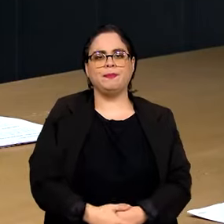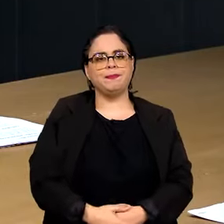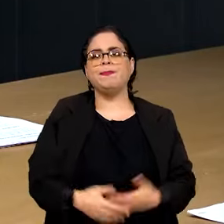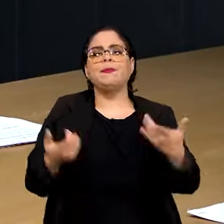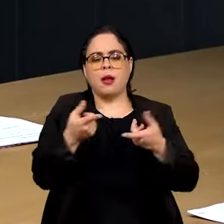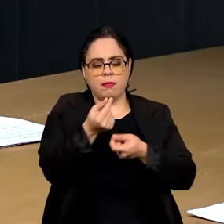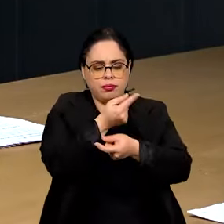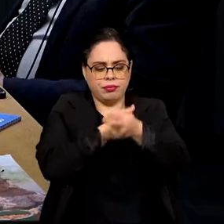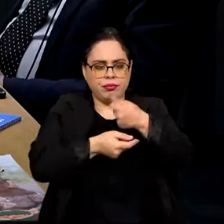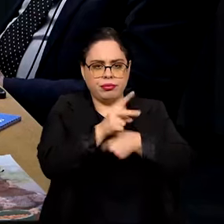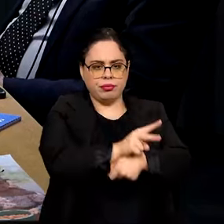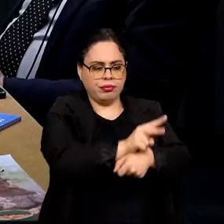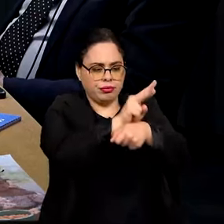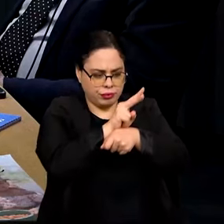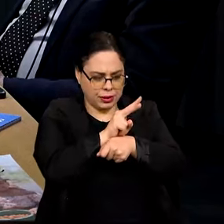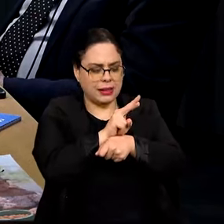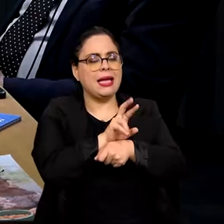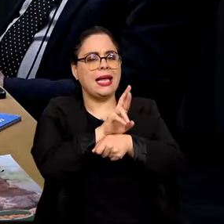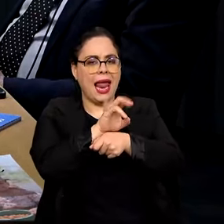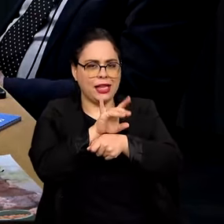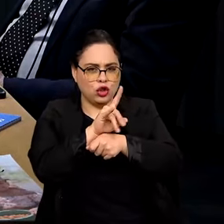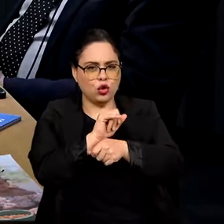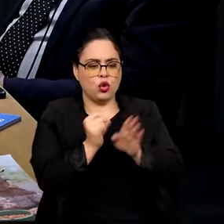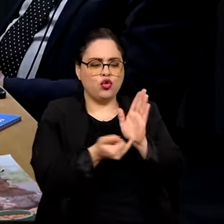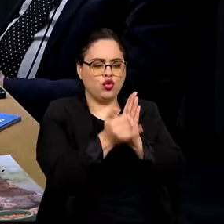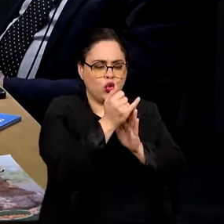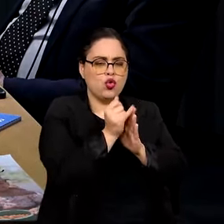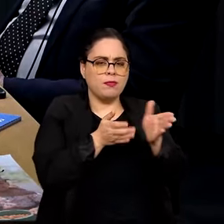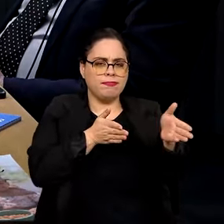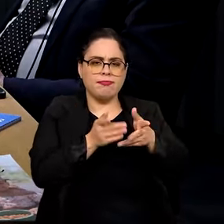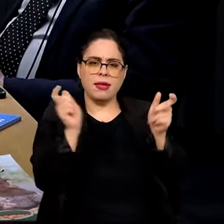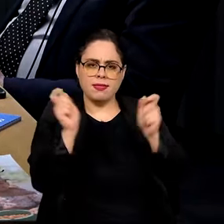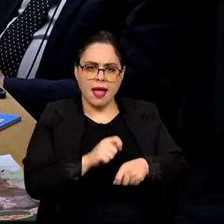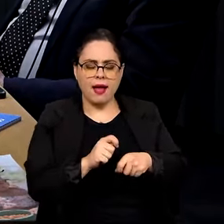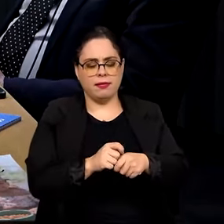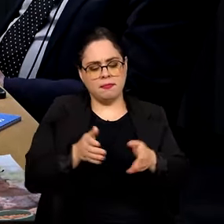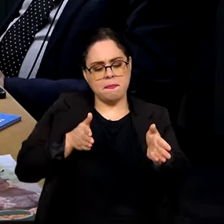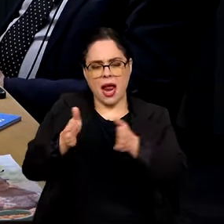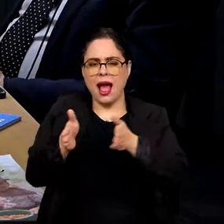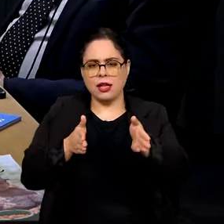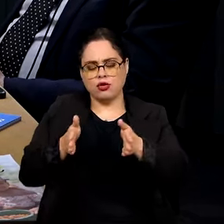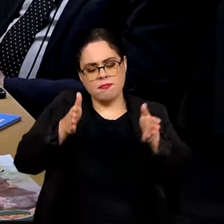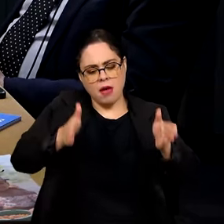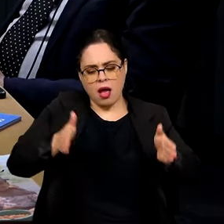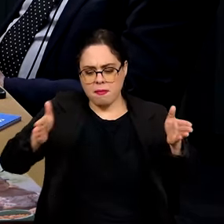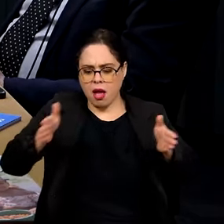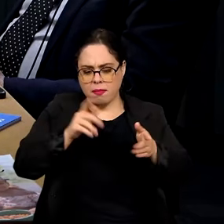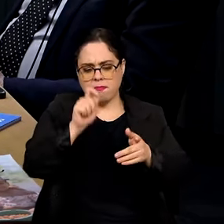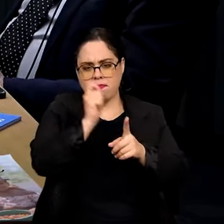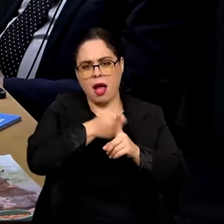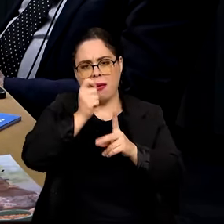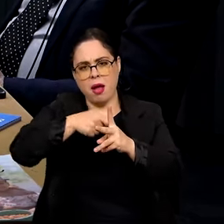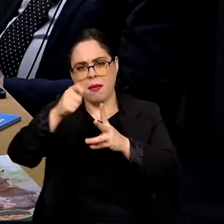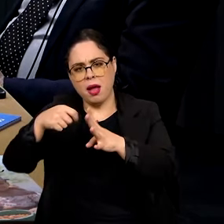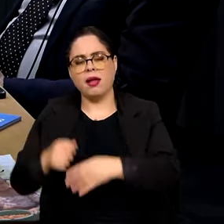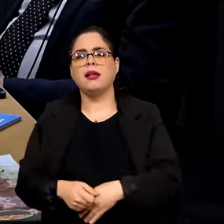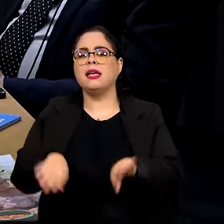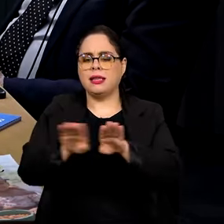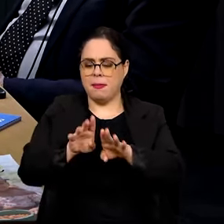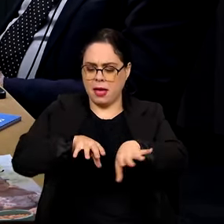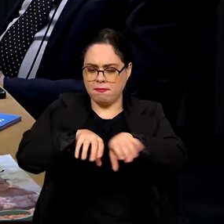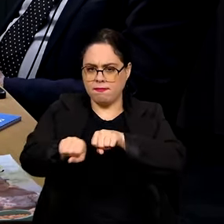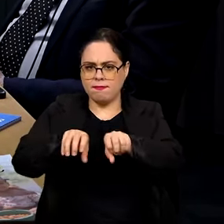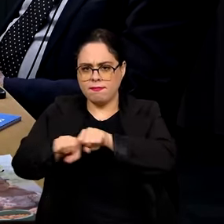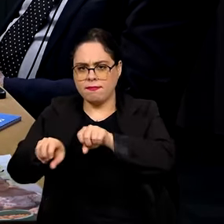2 1 microcrédito com taxas de juros acessíveis prazo adequado assistência técnica